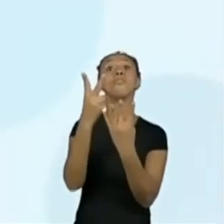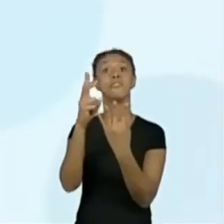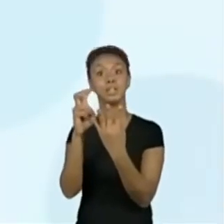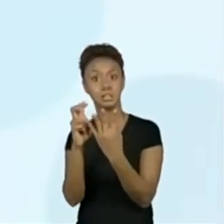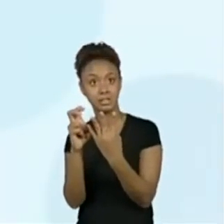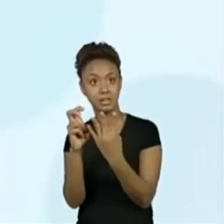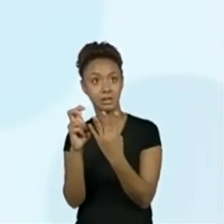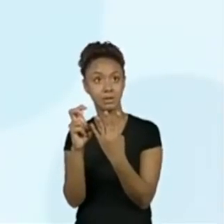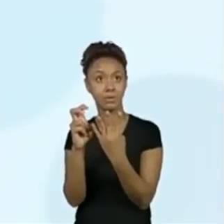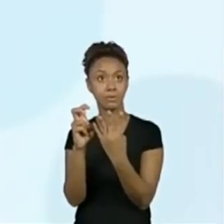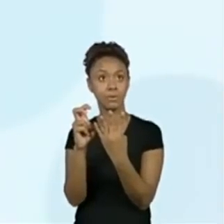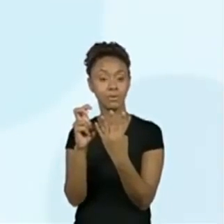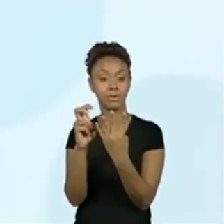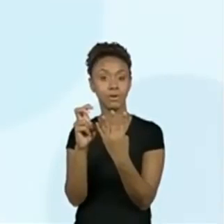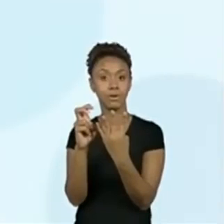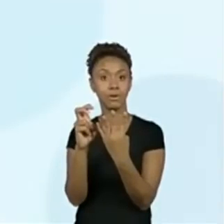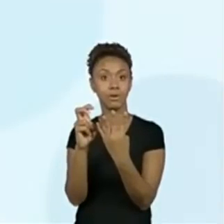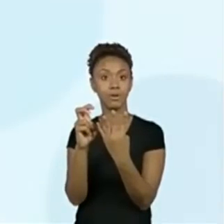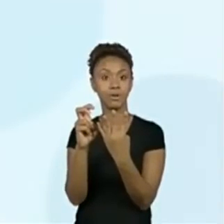2, mais 2, mais 2, mais 2. Eu precisaria de